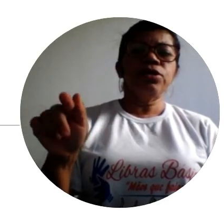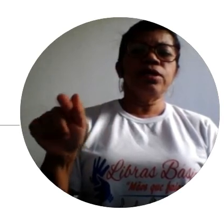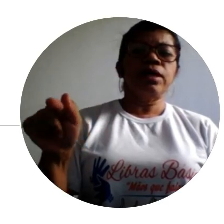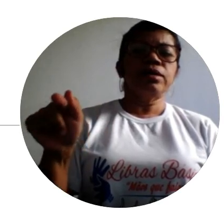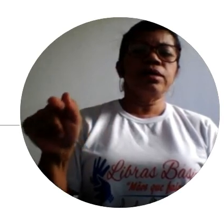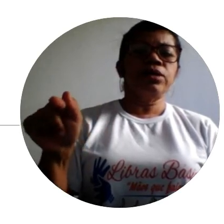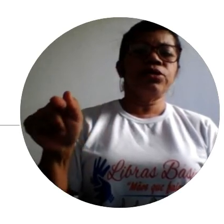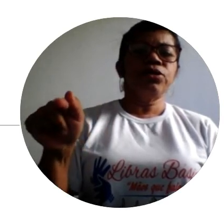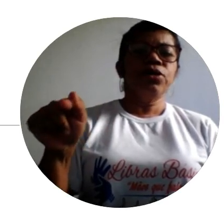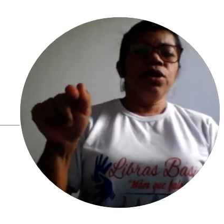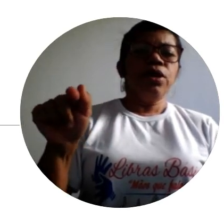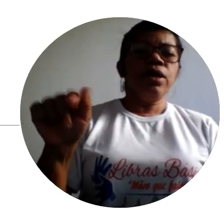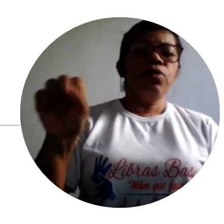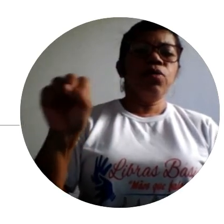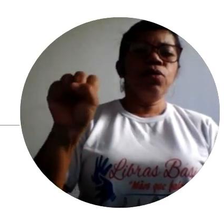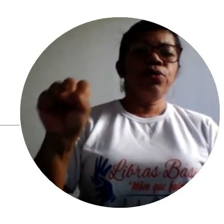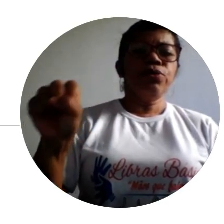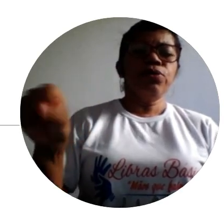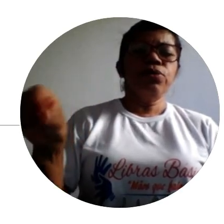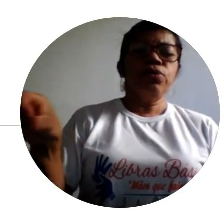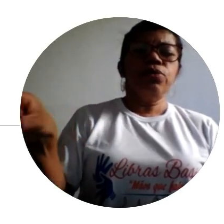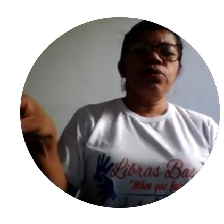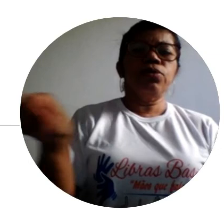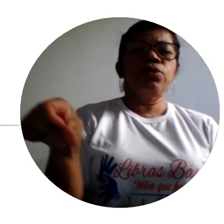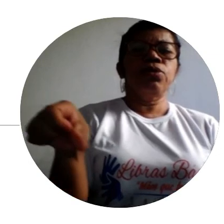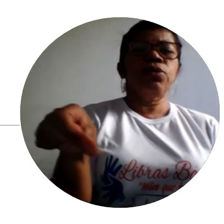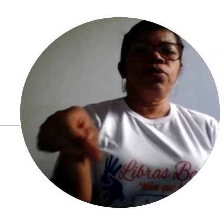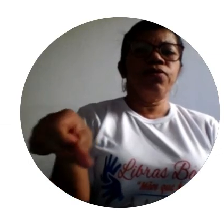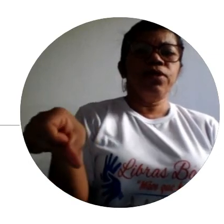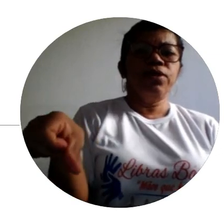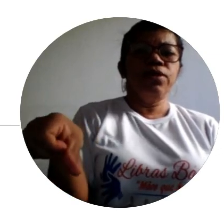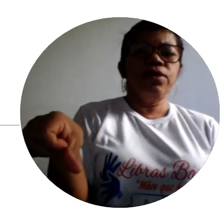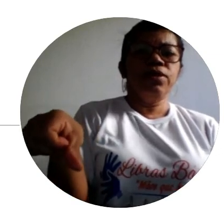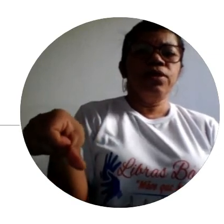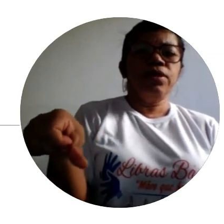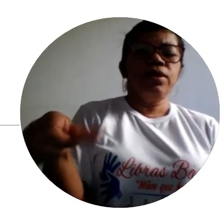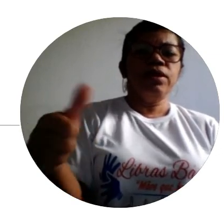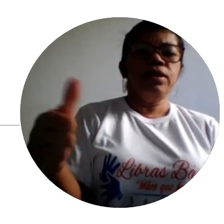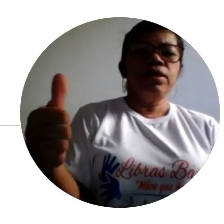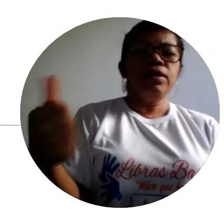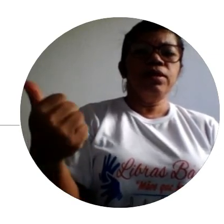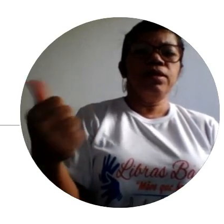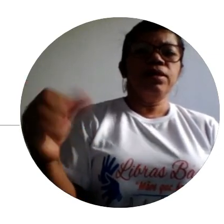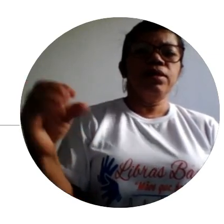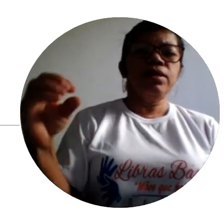7, tá? 7, 8, 9